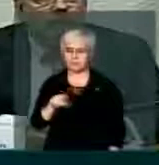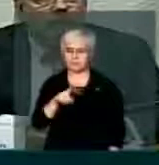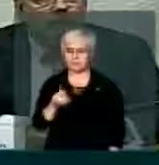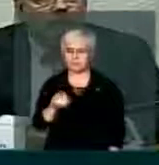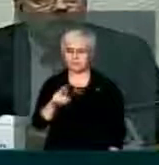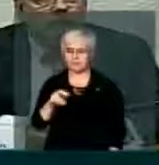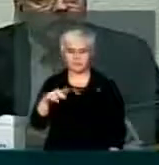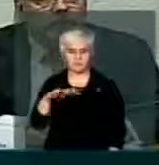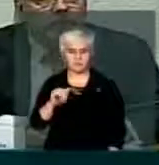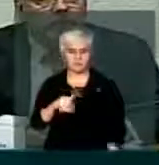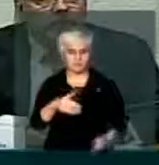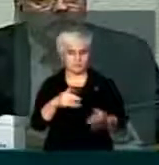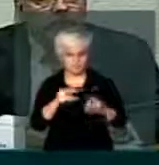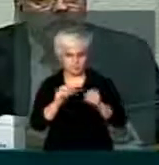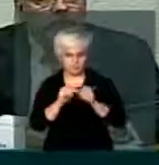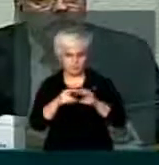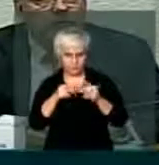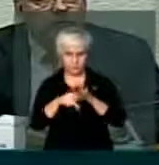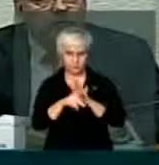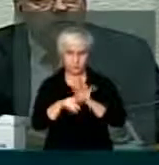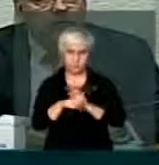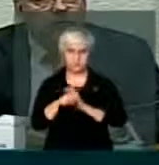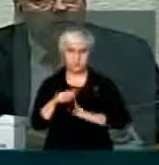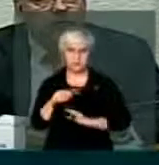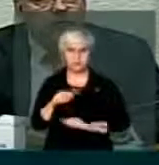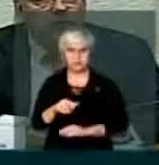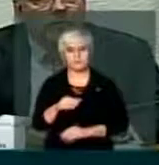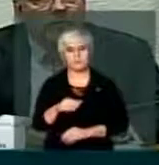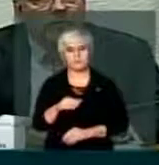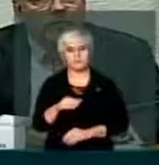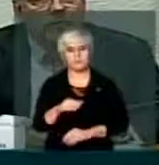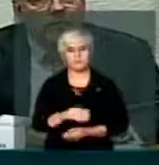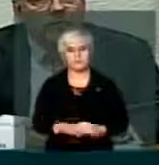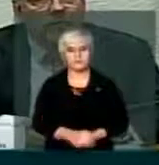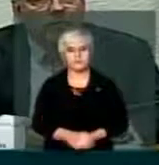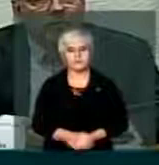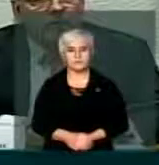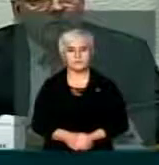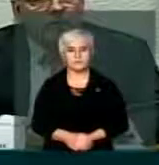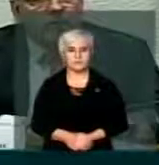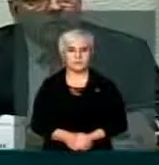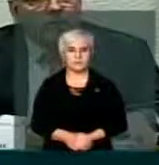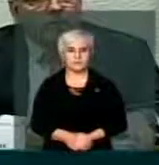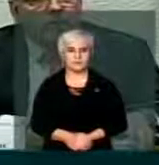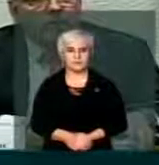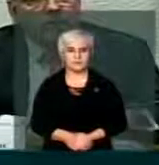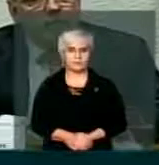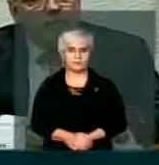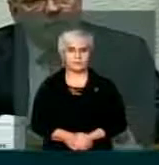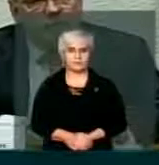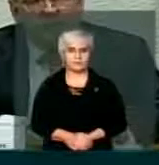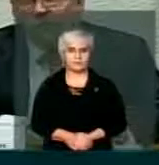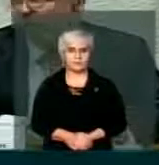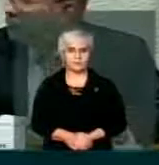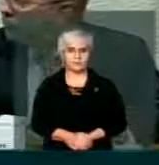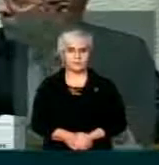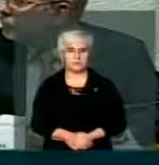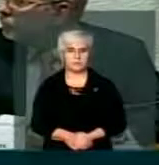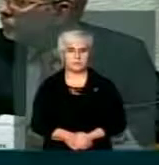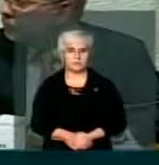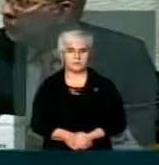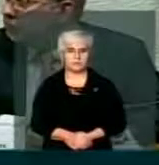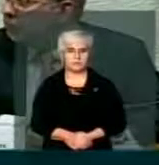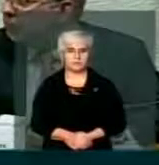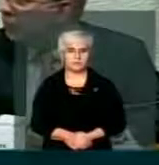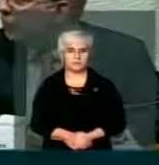da comissão, o deputado Marco Maia, do PT do Rio Grande do Sul, abriu mão das perguntas que iria fazer, já que o depoente, Paulo Roberto